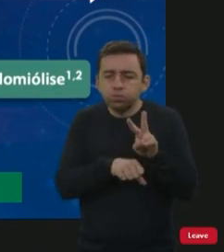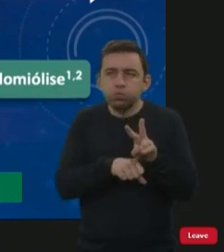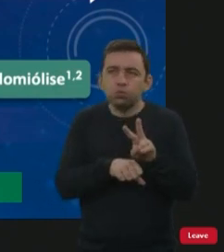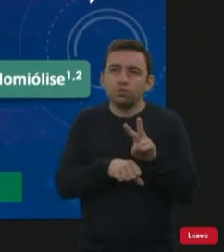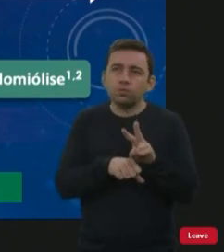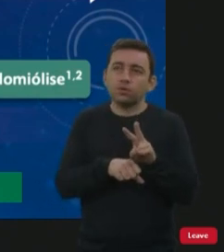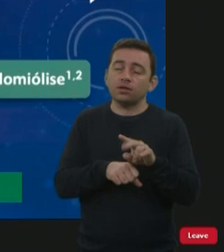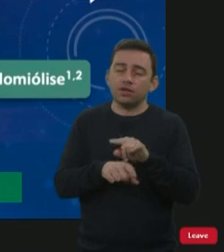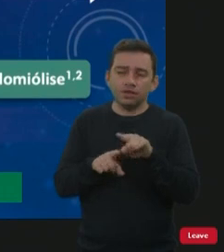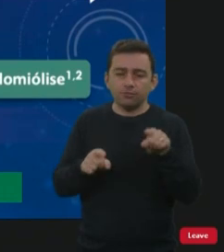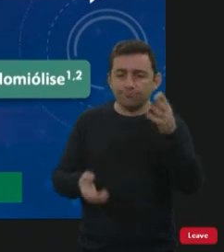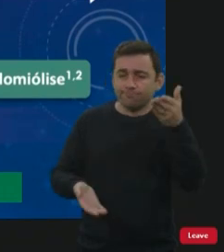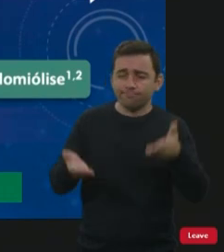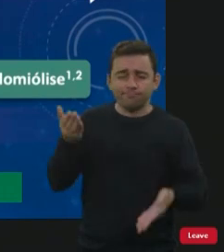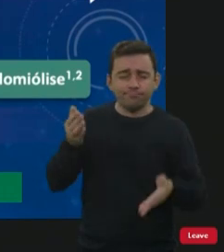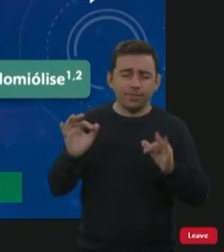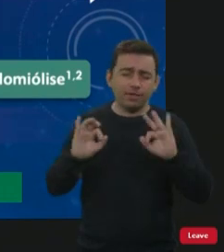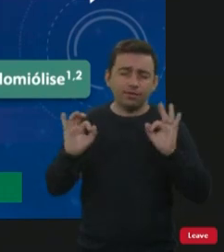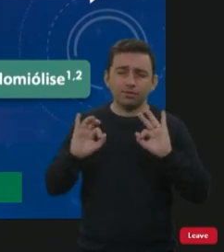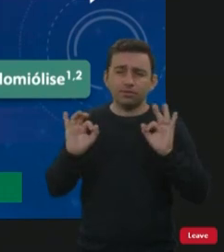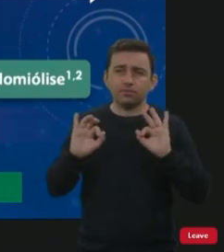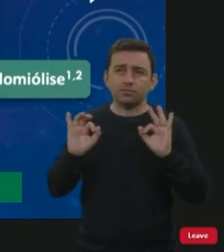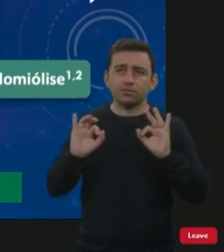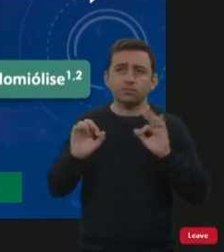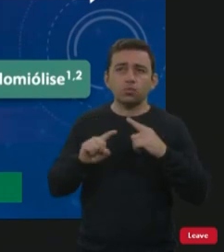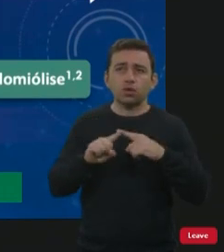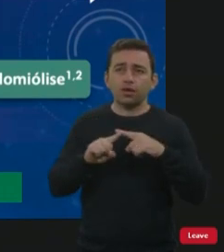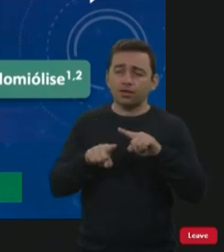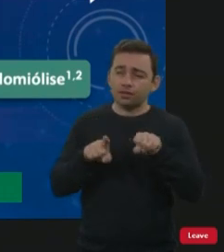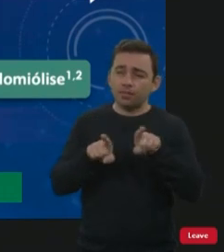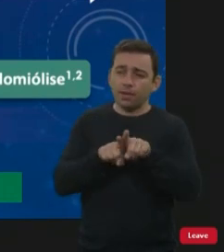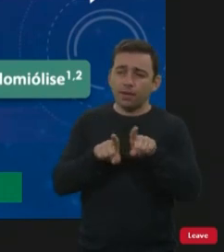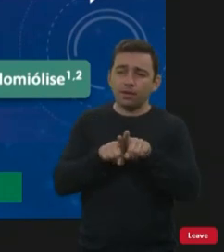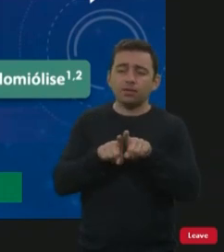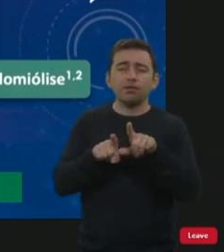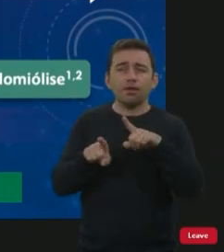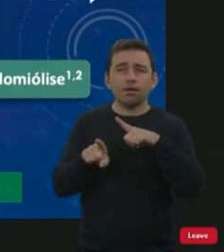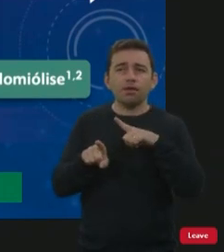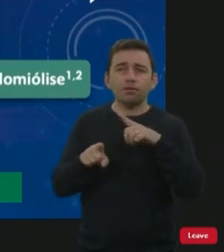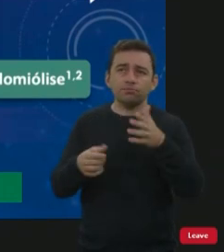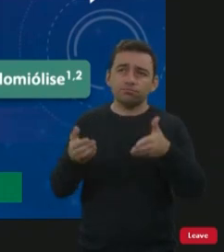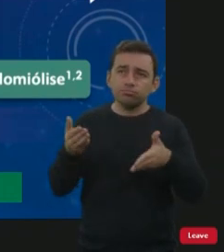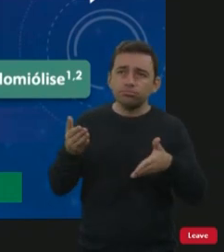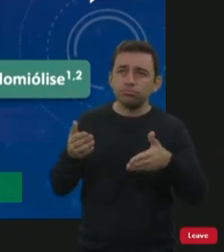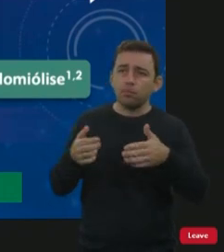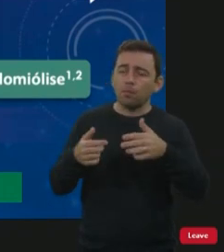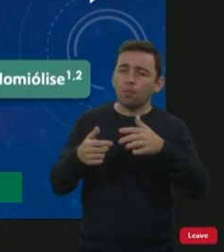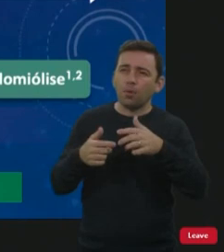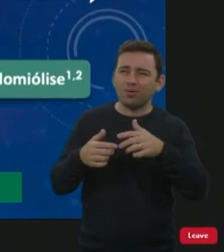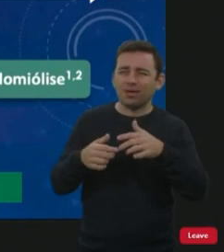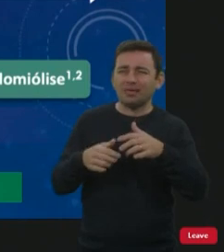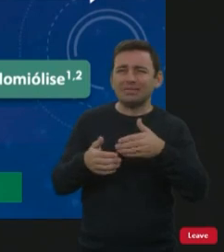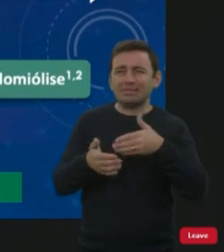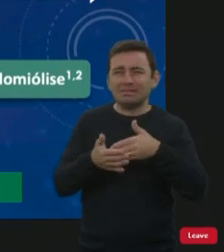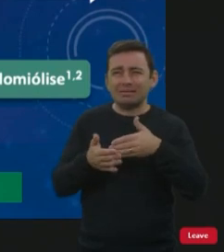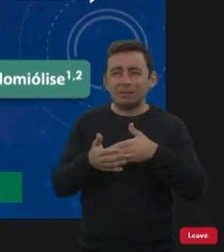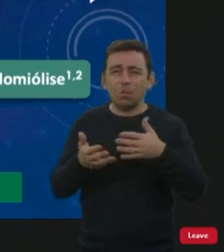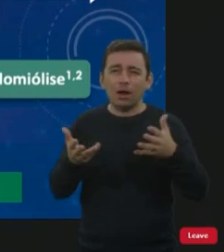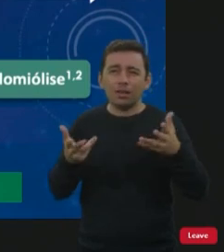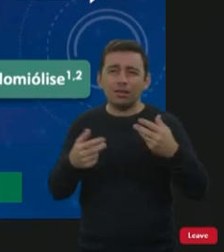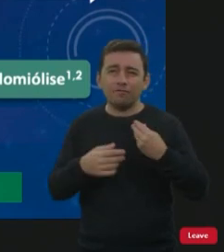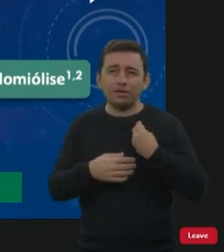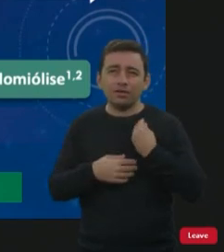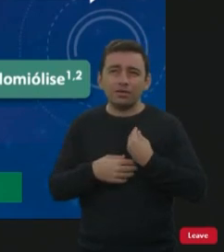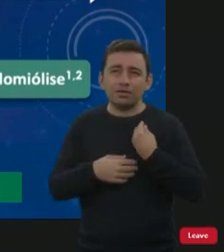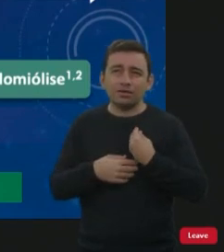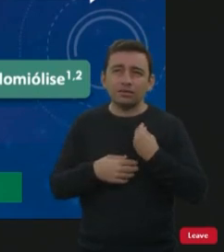não descompensarem também, porque eles também podem ter descompensação com sequela, limitação de qualidade de vida e limitação